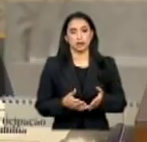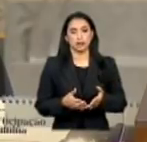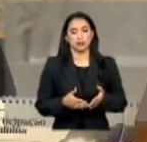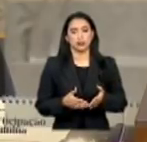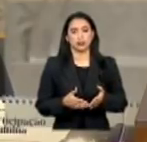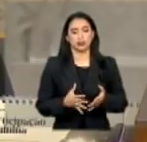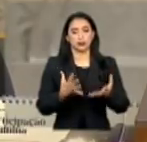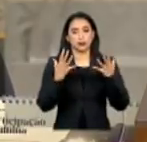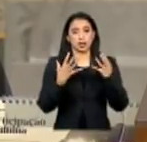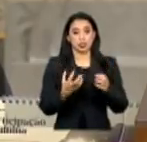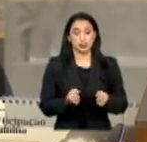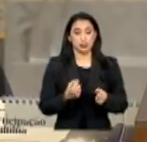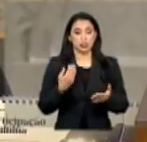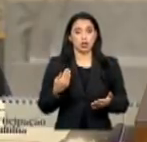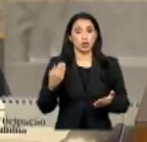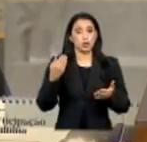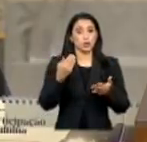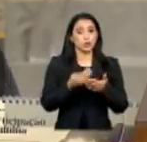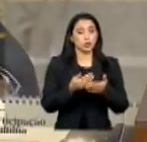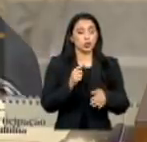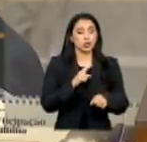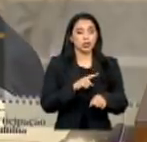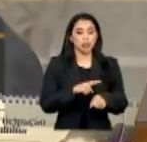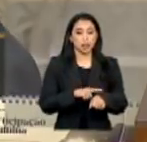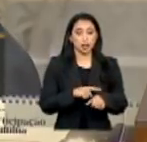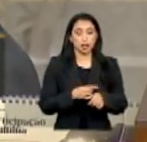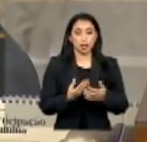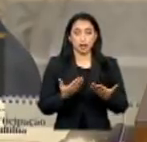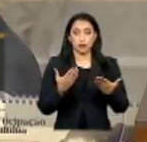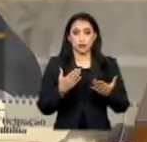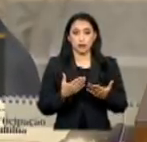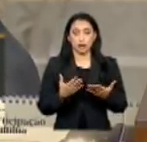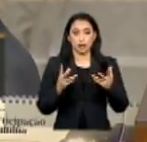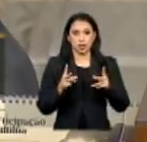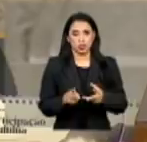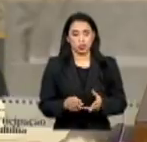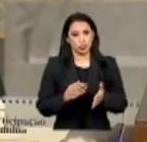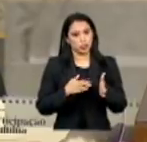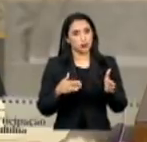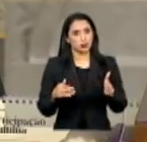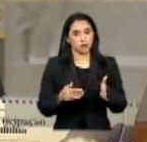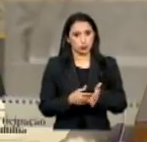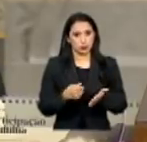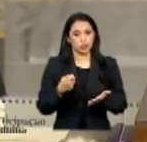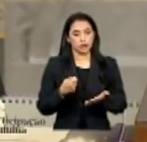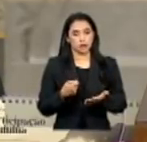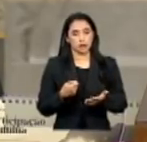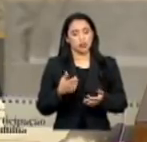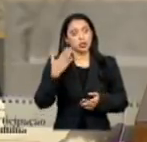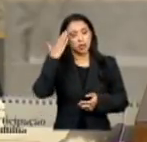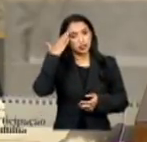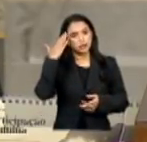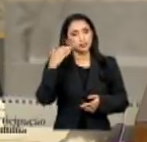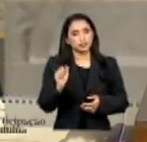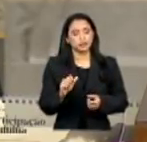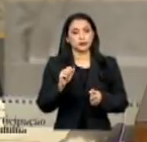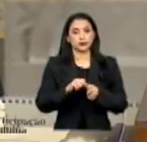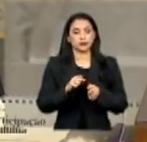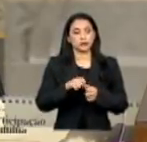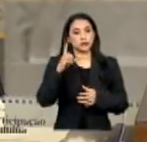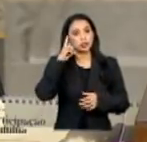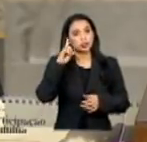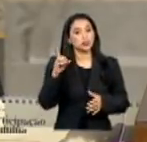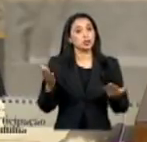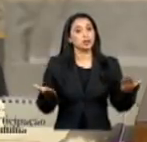do prazo comum para que tal seja praticado como todos sabem a definição será tomada na data de hoje têm o